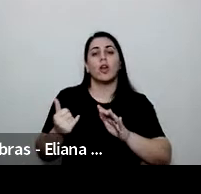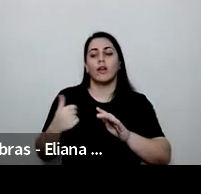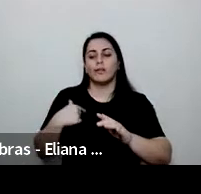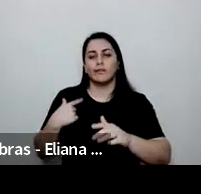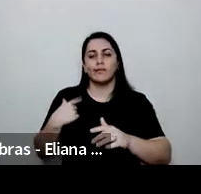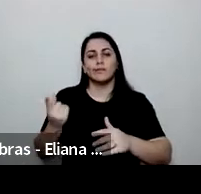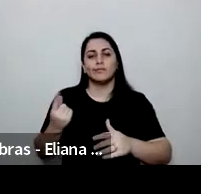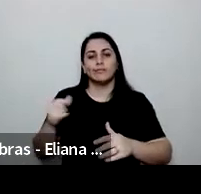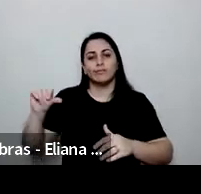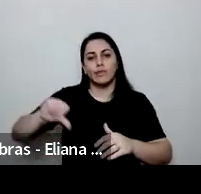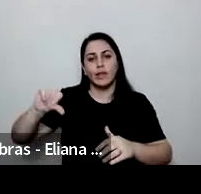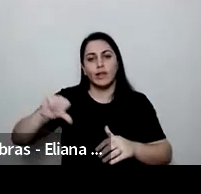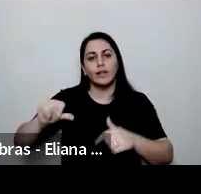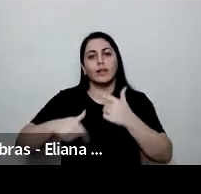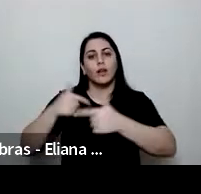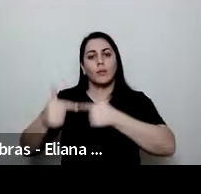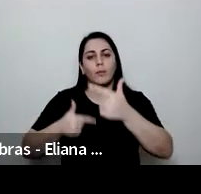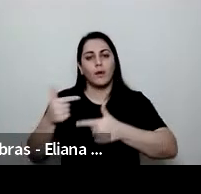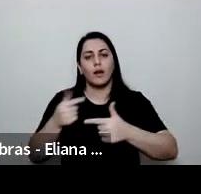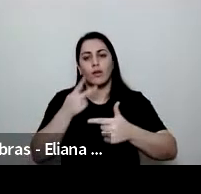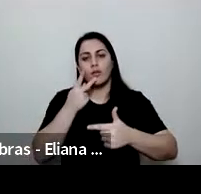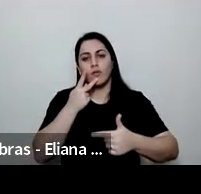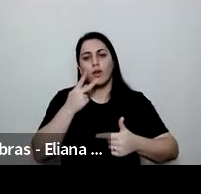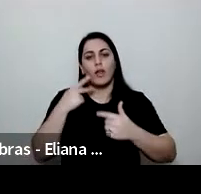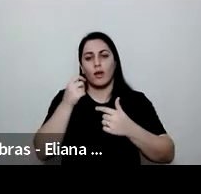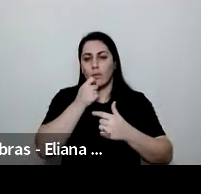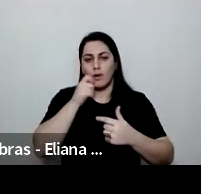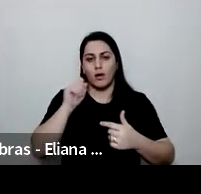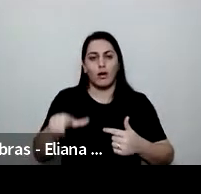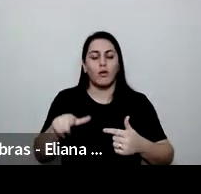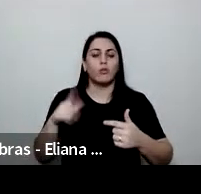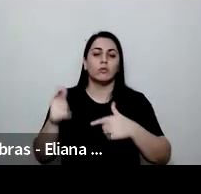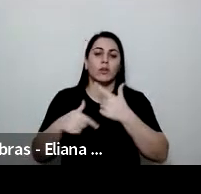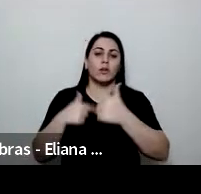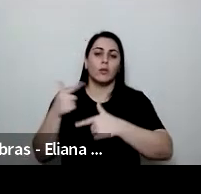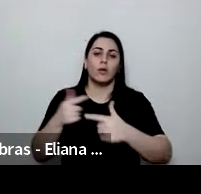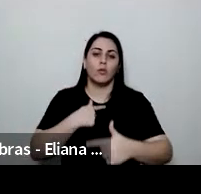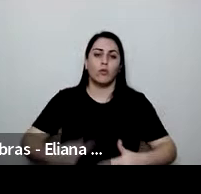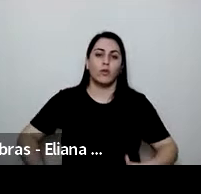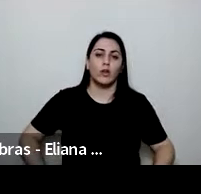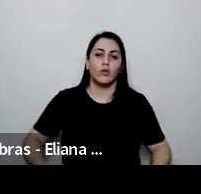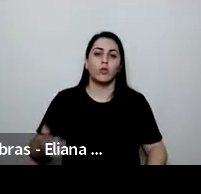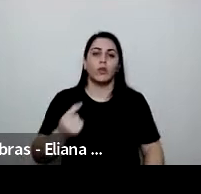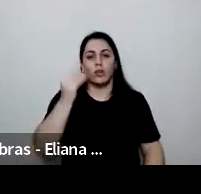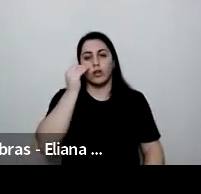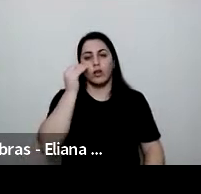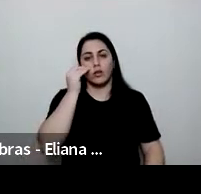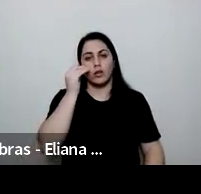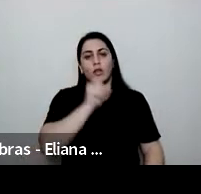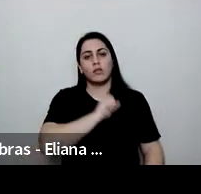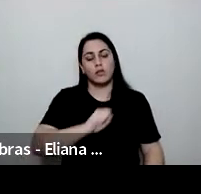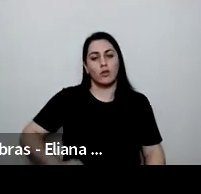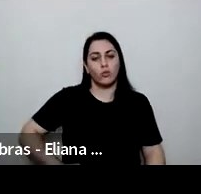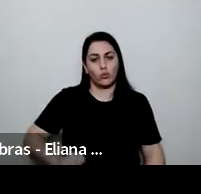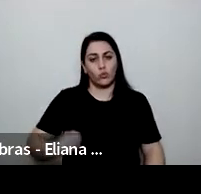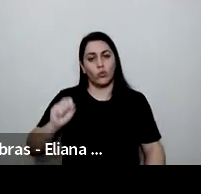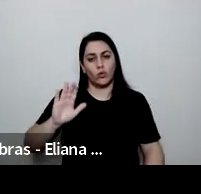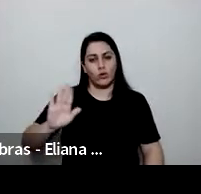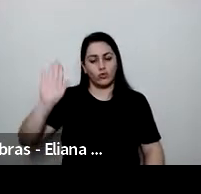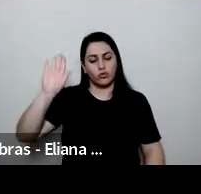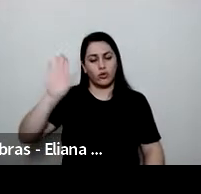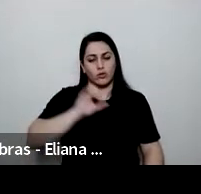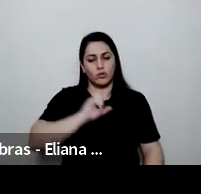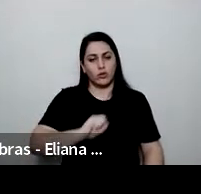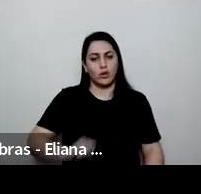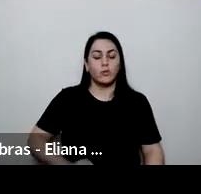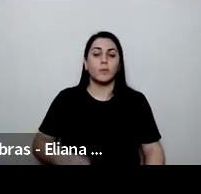prova hoje no também para candidato ao Senado e a liminar foi deferida a